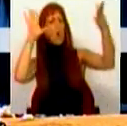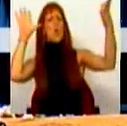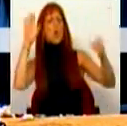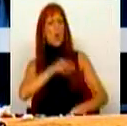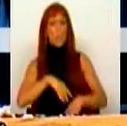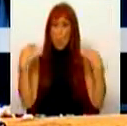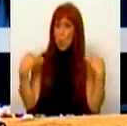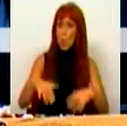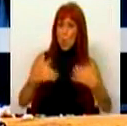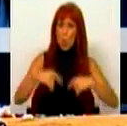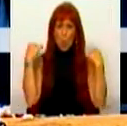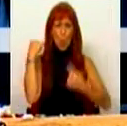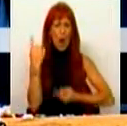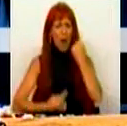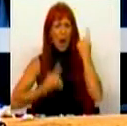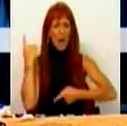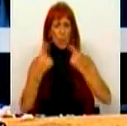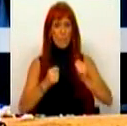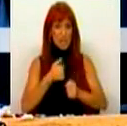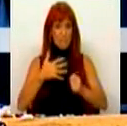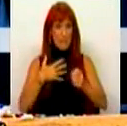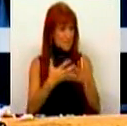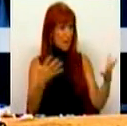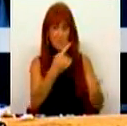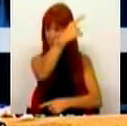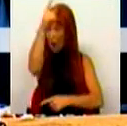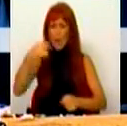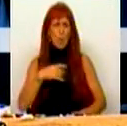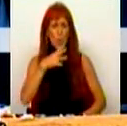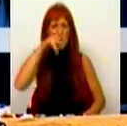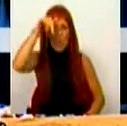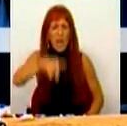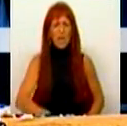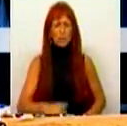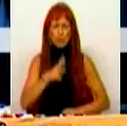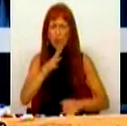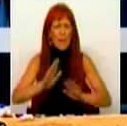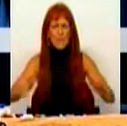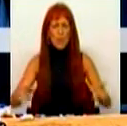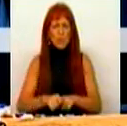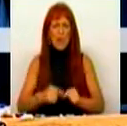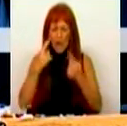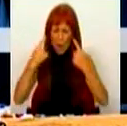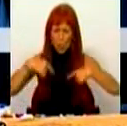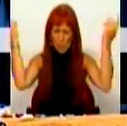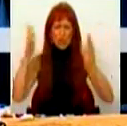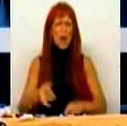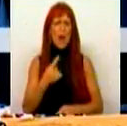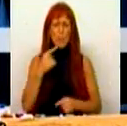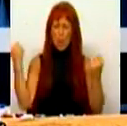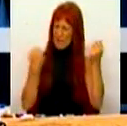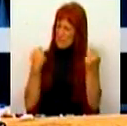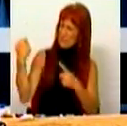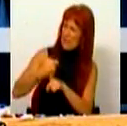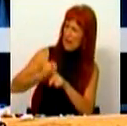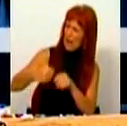salarial gritante que existe em algumas dessas grandes empresas. O que eu estou a dizer aqui, já disse aliás em público, já fui muito atacado